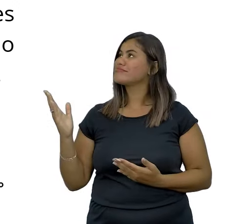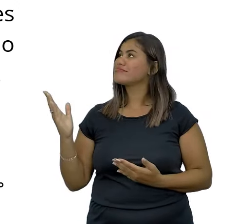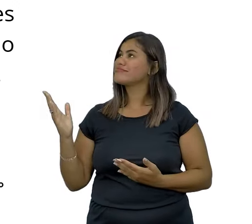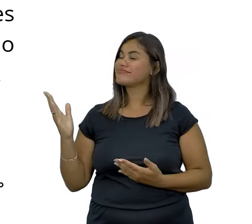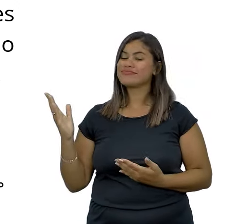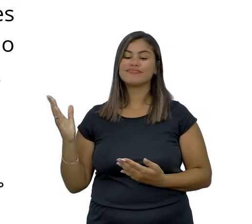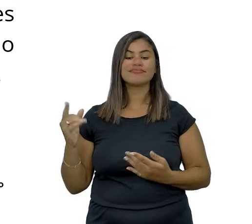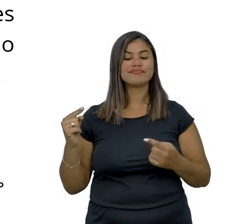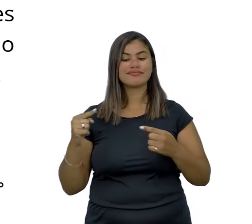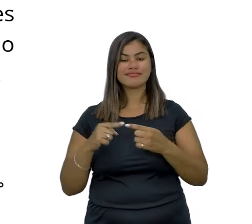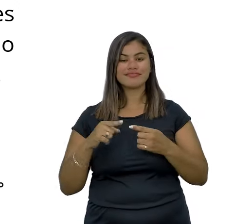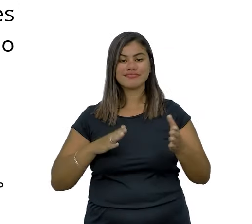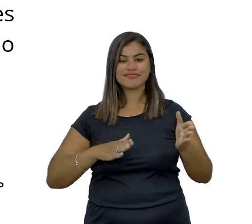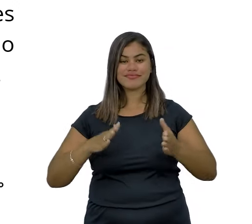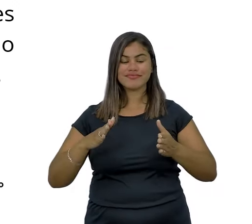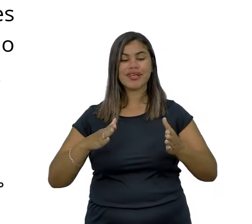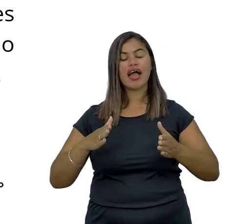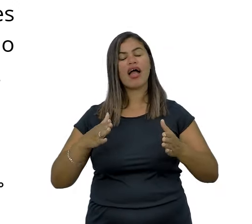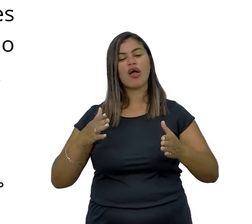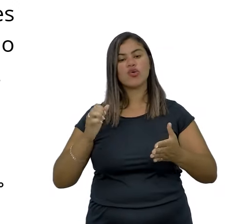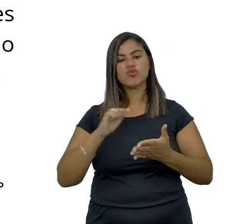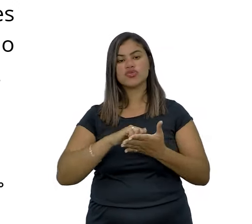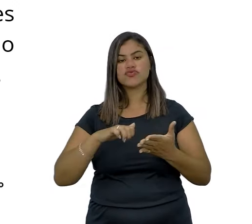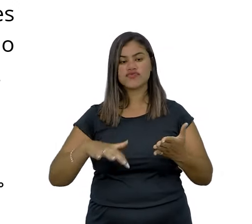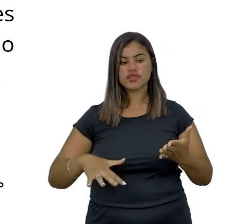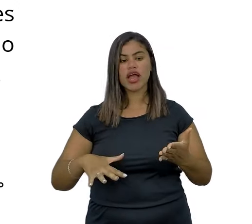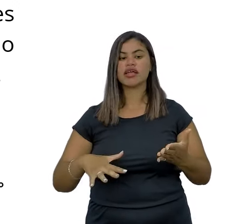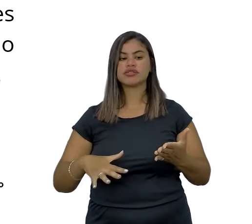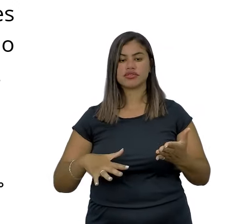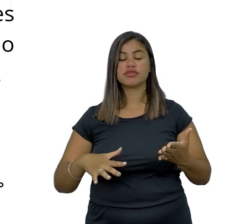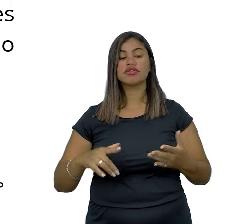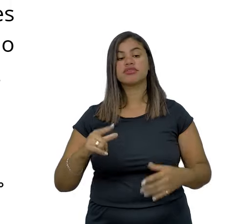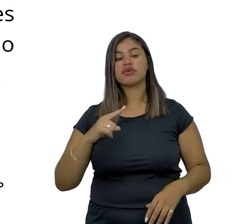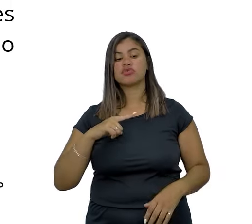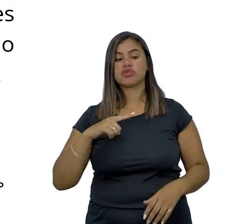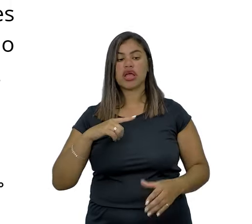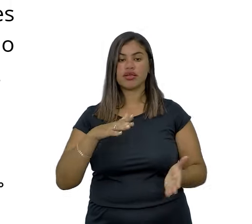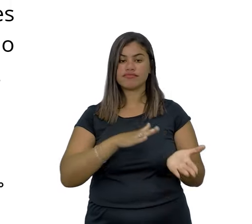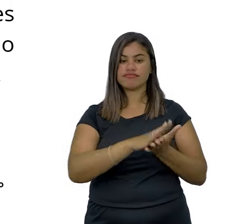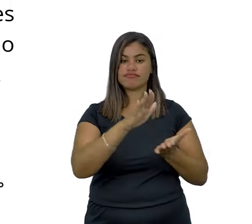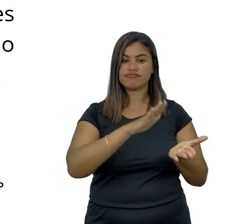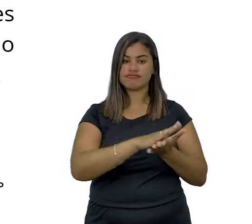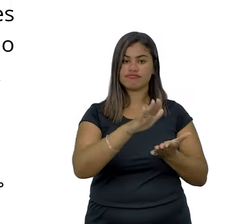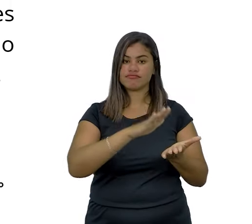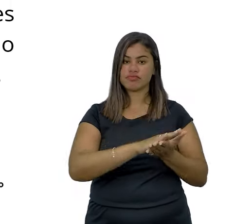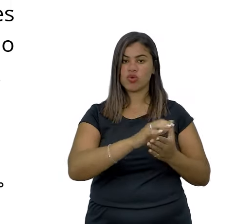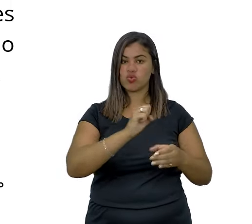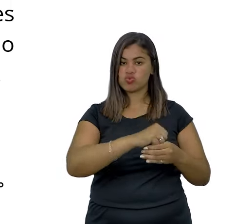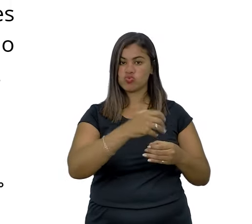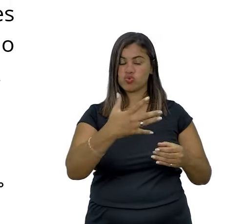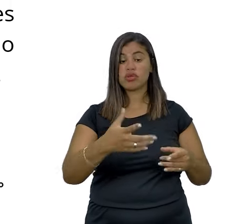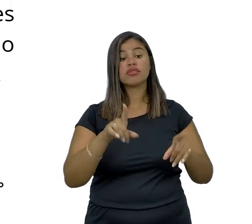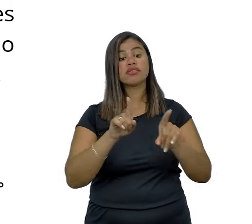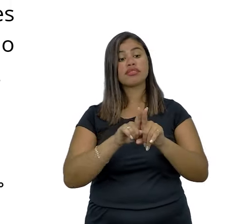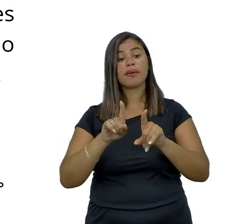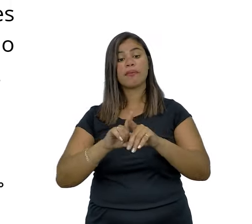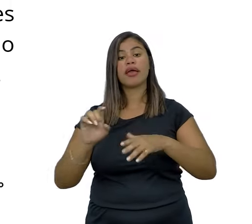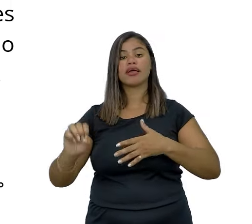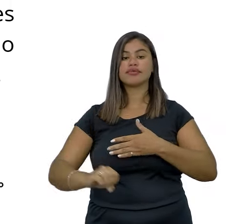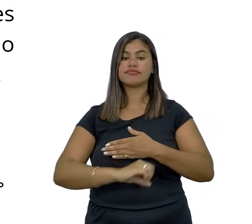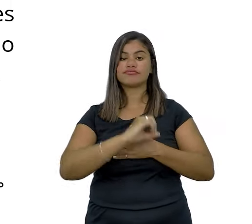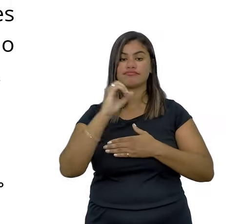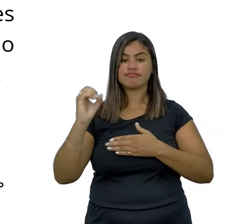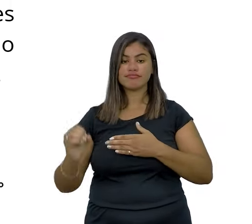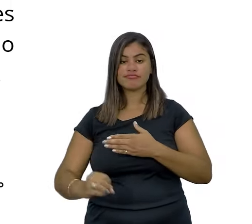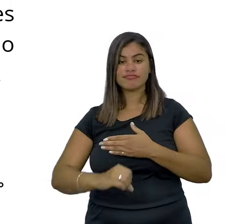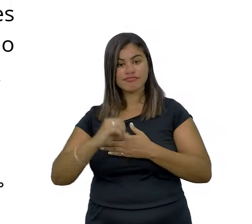o acesso das atividades dos estudantes, né? Então, além do material impresso, né, a gente tem o CMSP, que